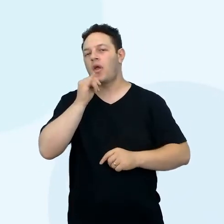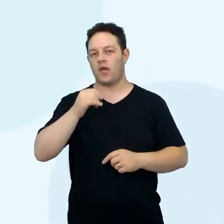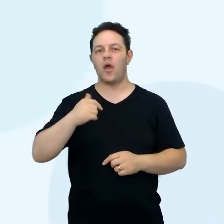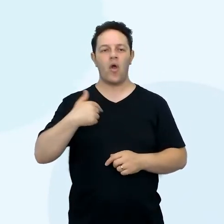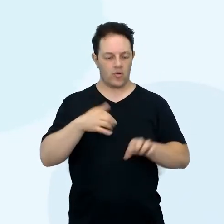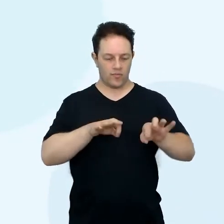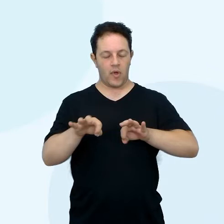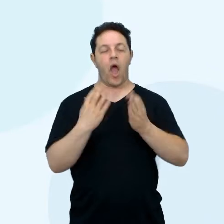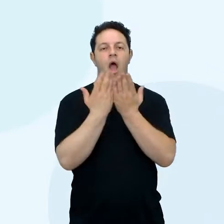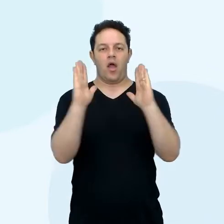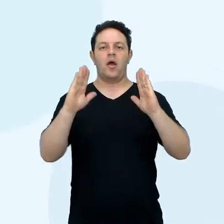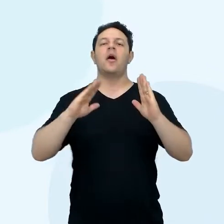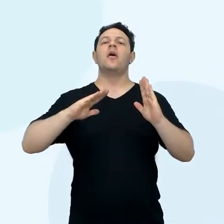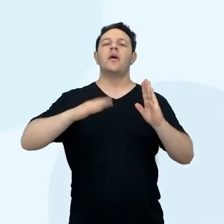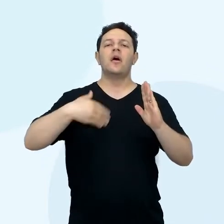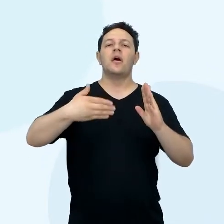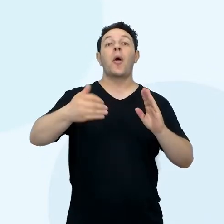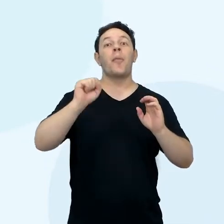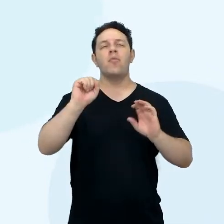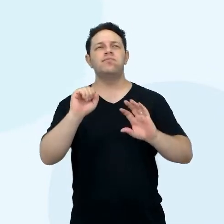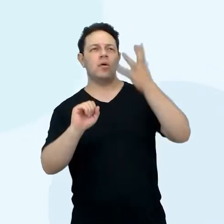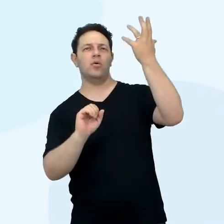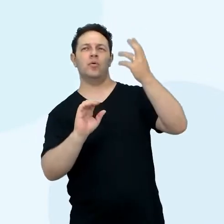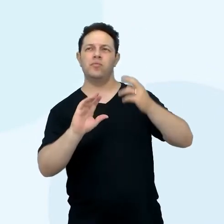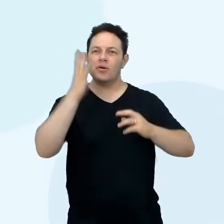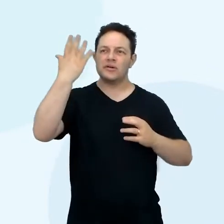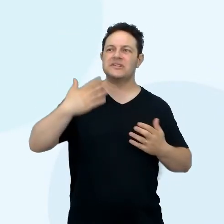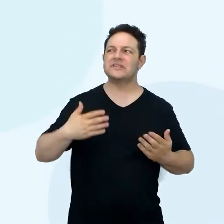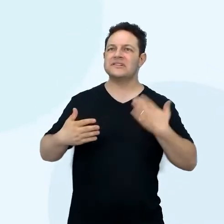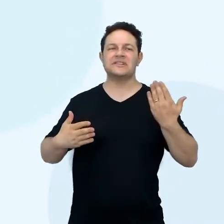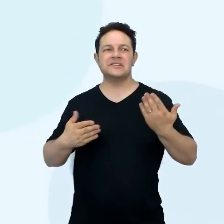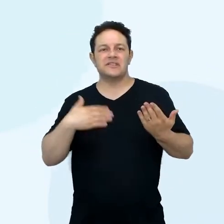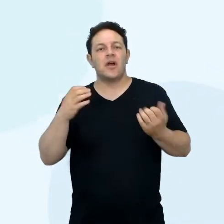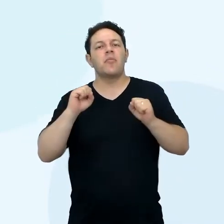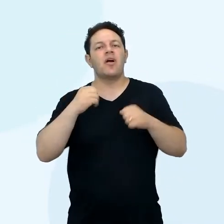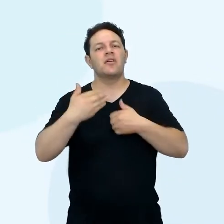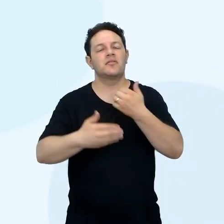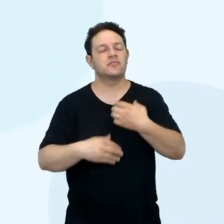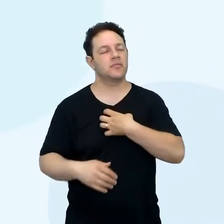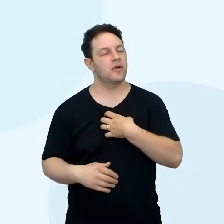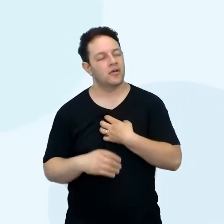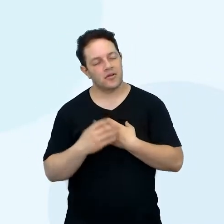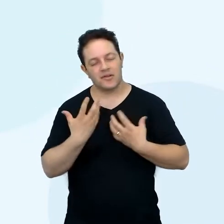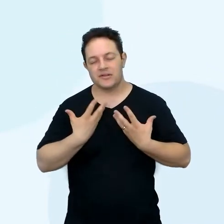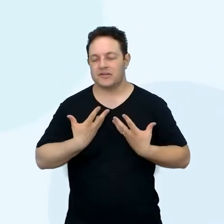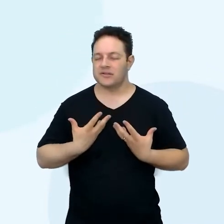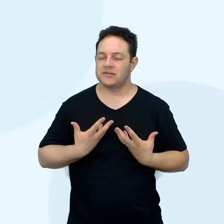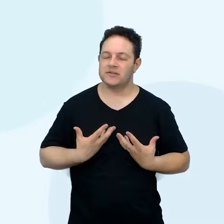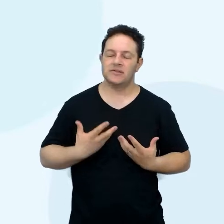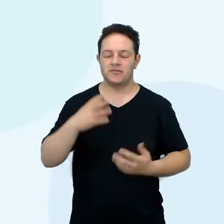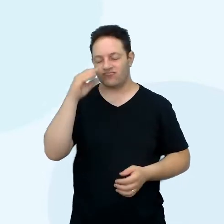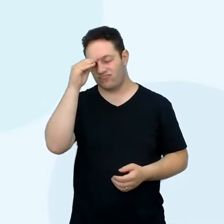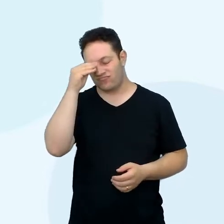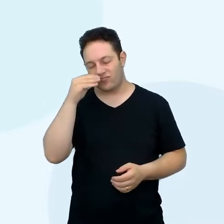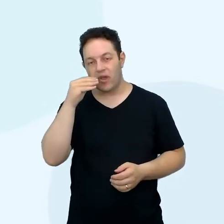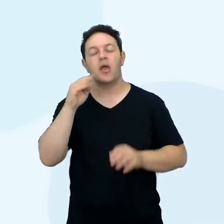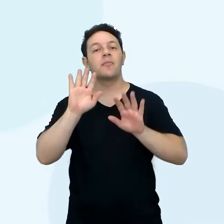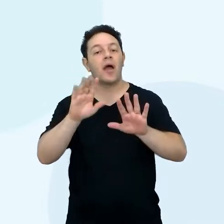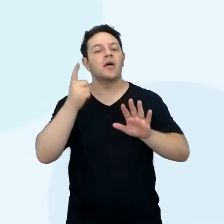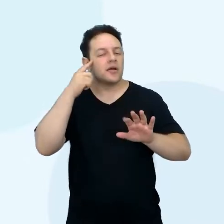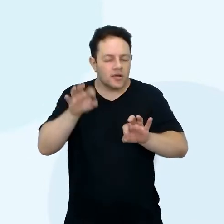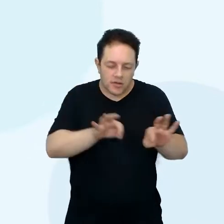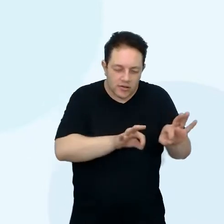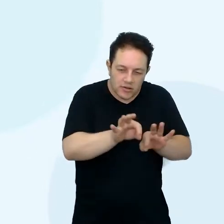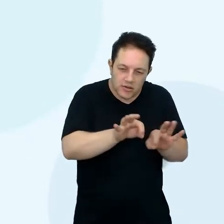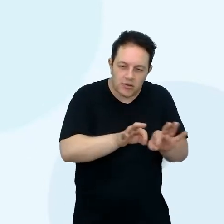acontecem. O desânimo passa e mudanças são sempre necessárias. Porém, é necessário conciliar o planejamento idealizado